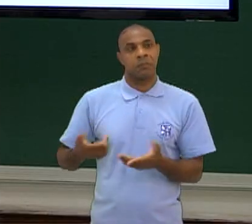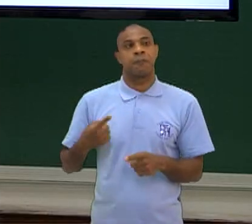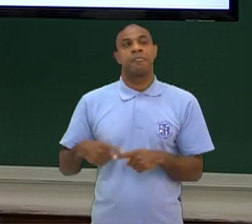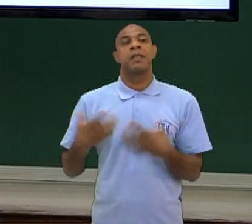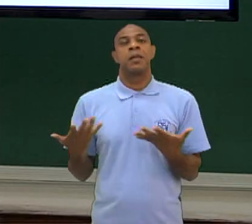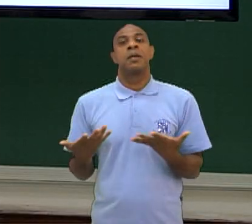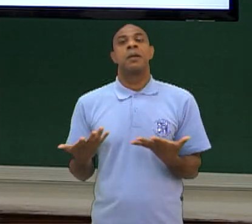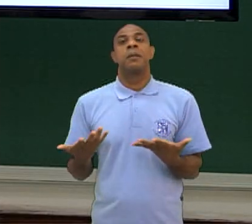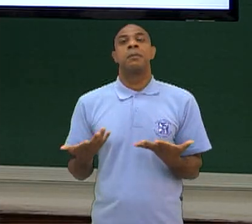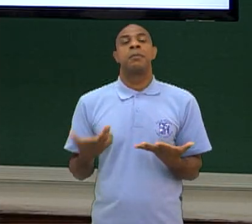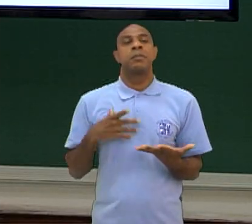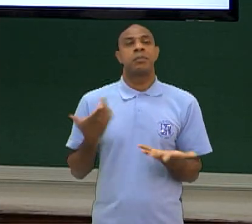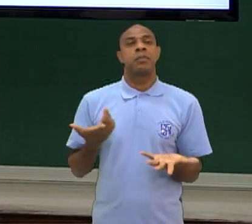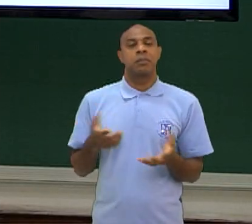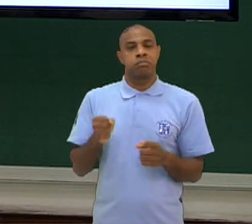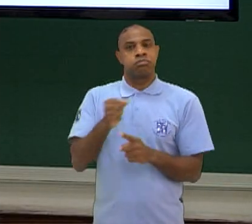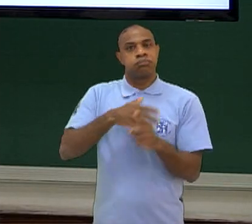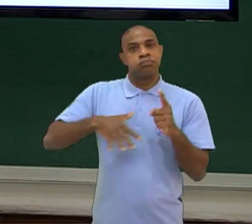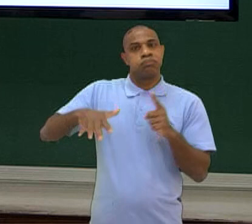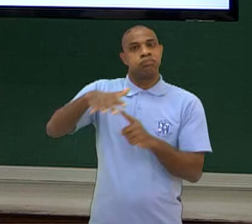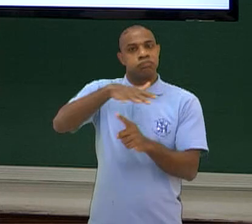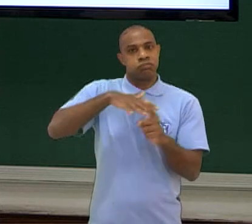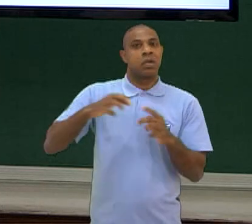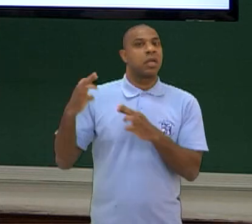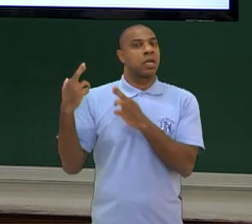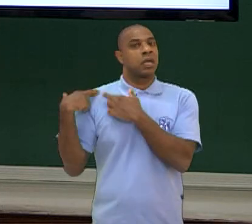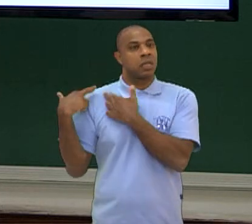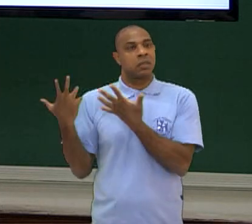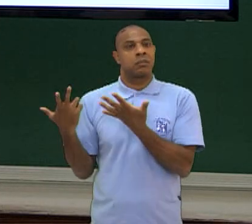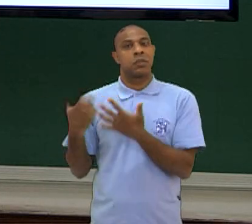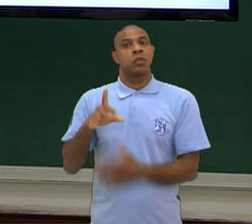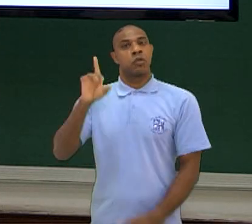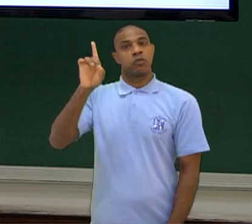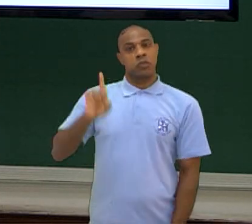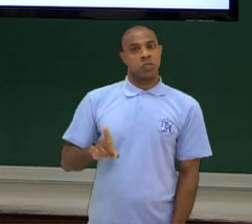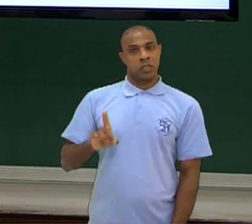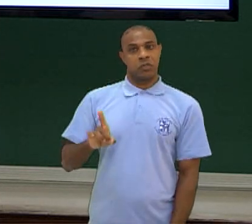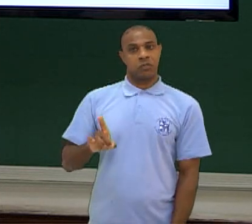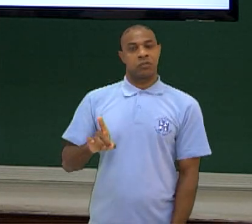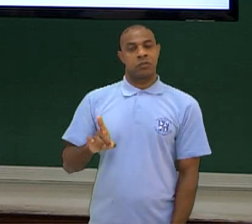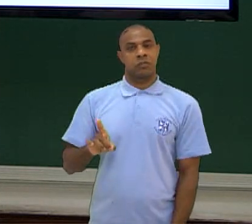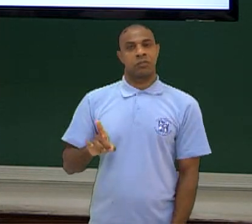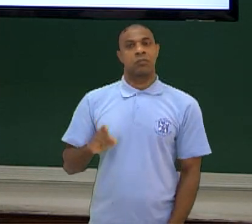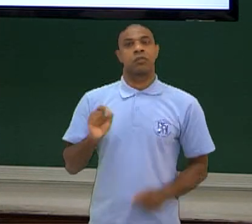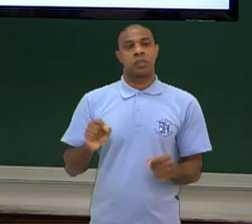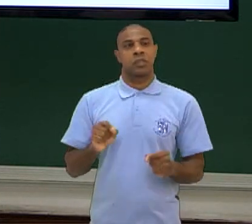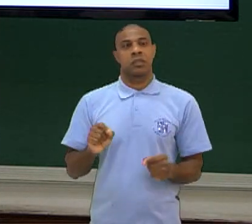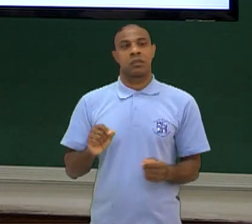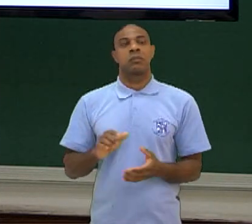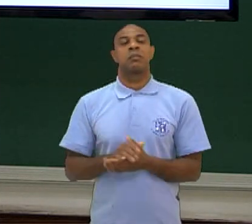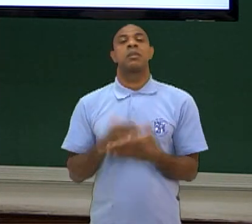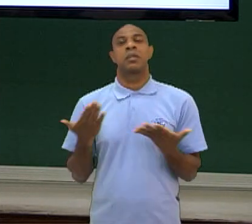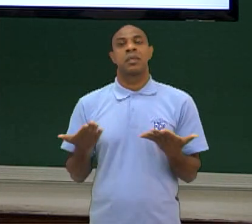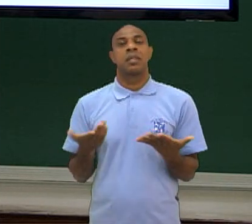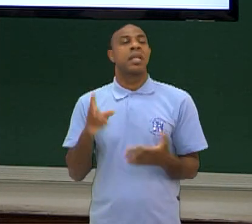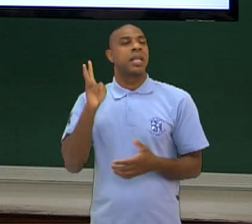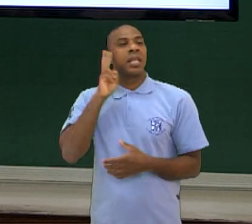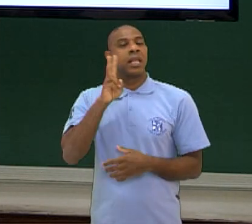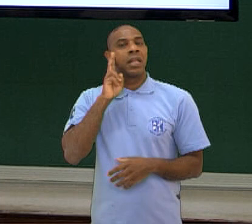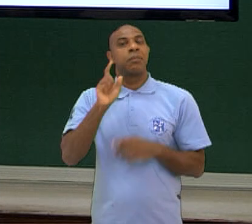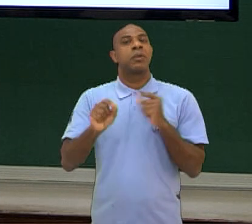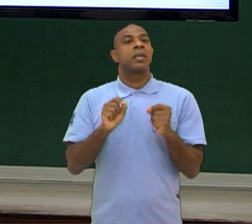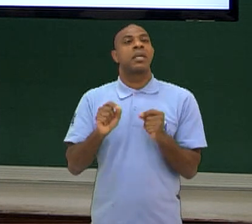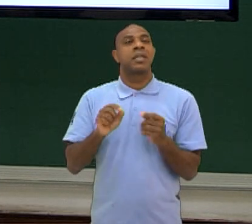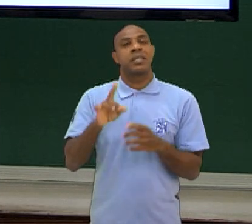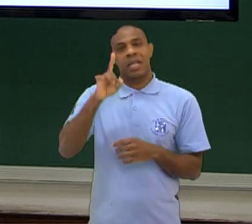qual aspecto da socialização? Ele é responsável pelo direito, o direito que é chamado de restitutivo. Lembre-se que na aula de